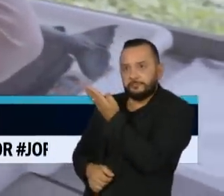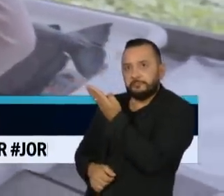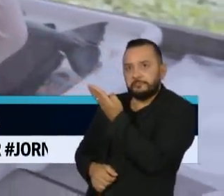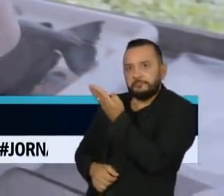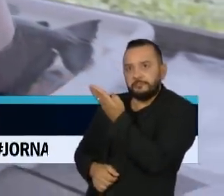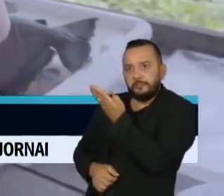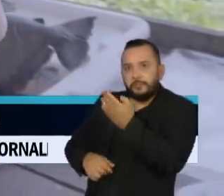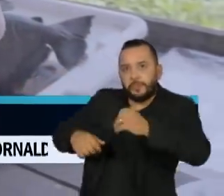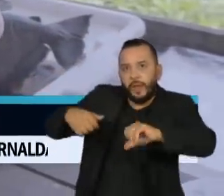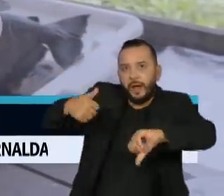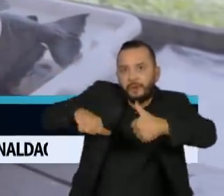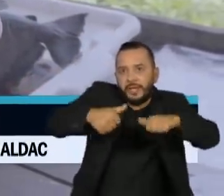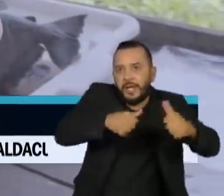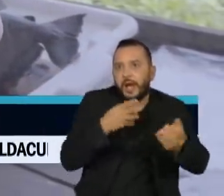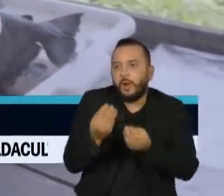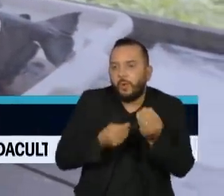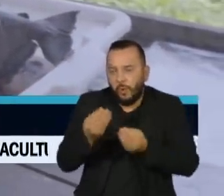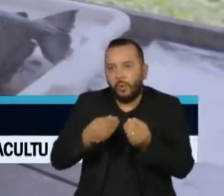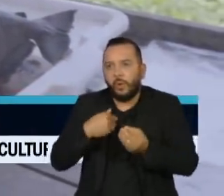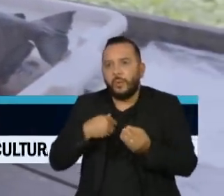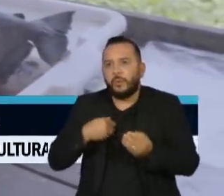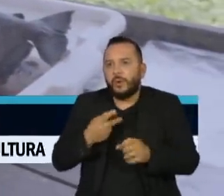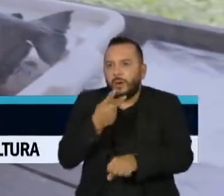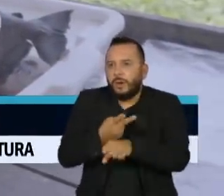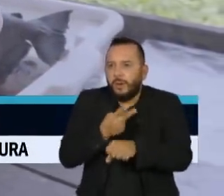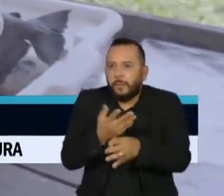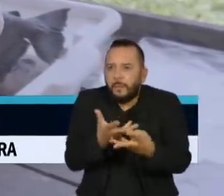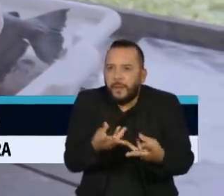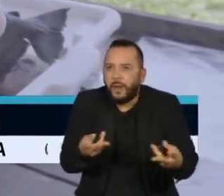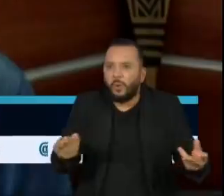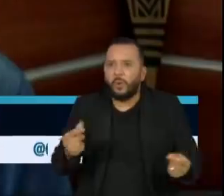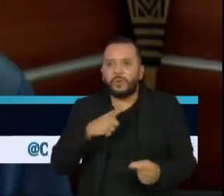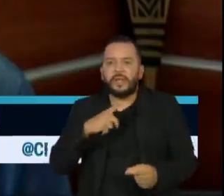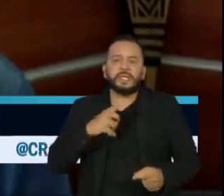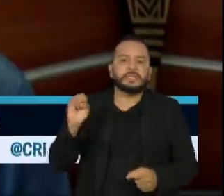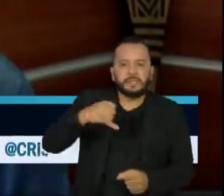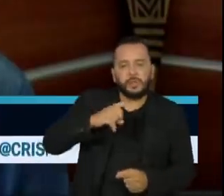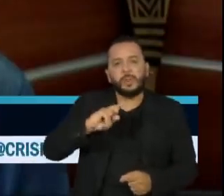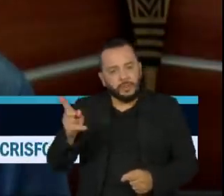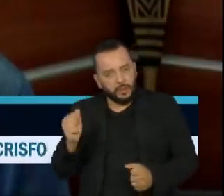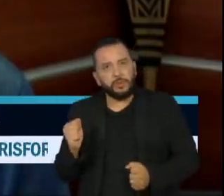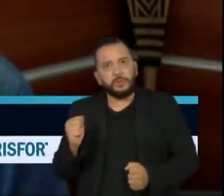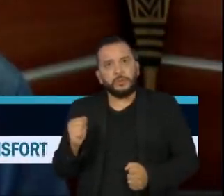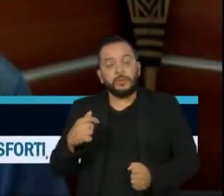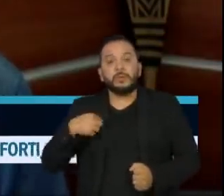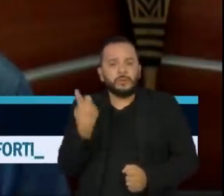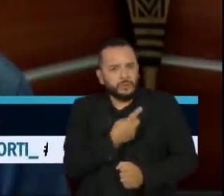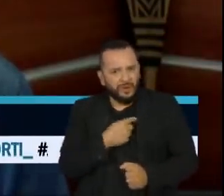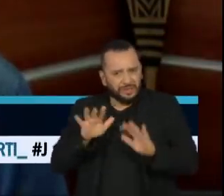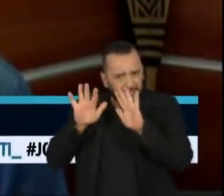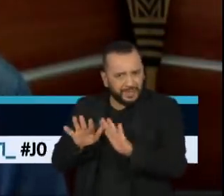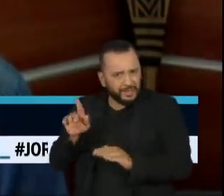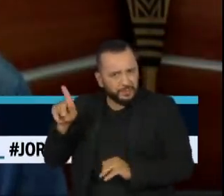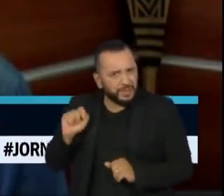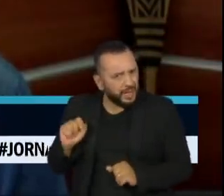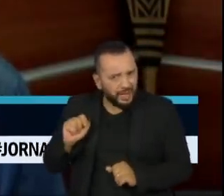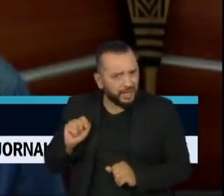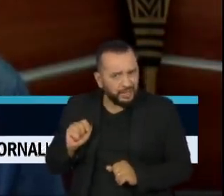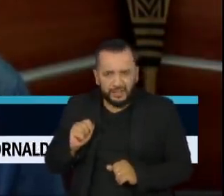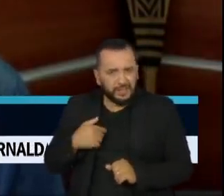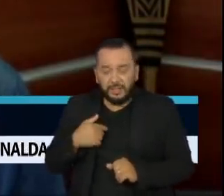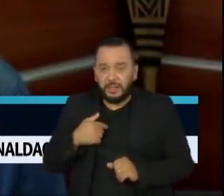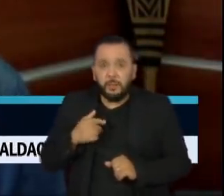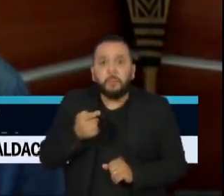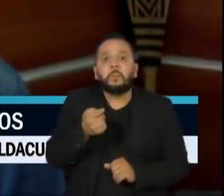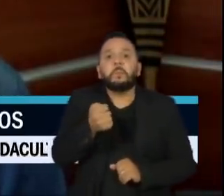de contaminação por mercúrio no alimento das populações tradicionais. Nosso tempo de permanência na comunidade não foi longo o